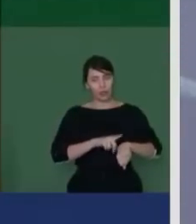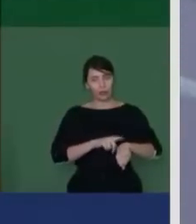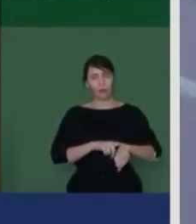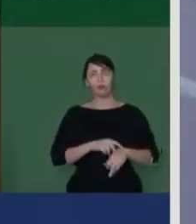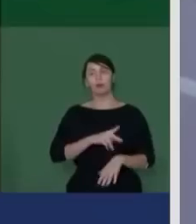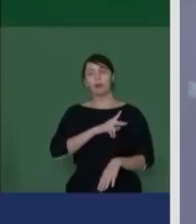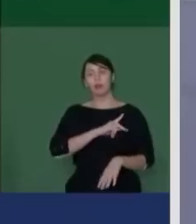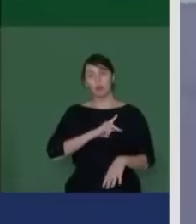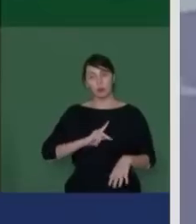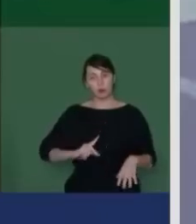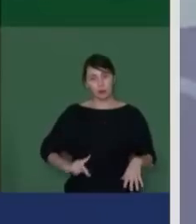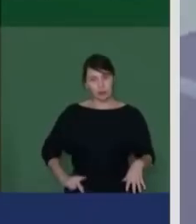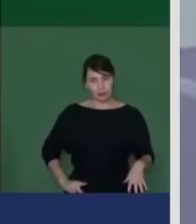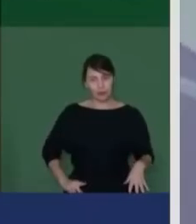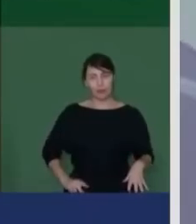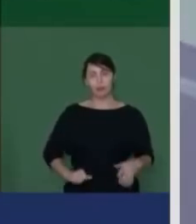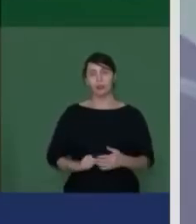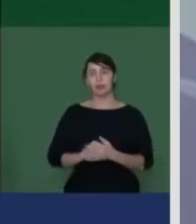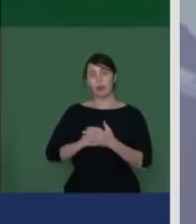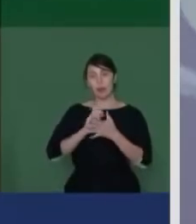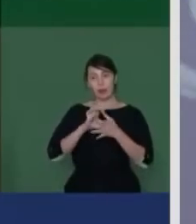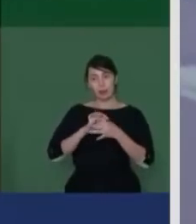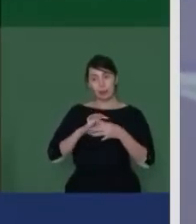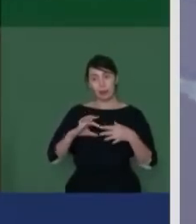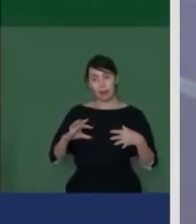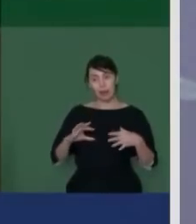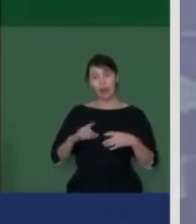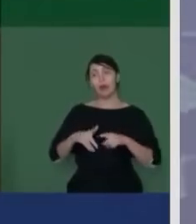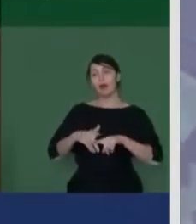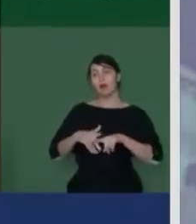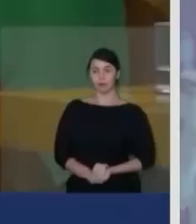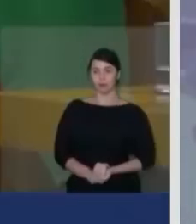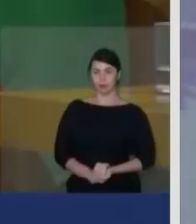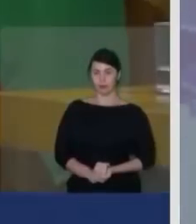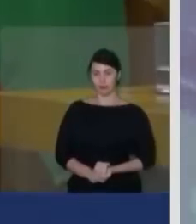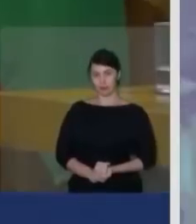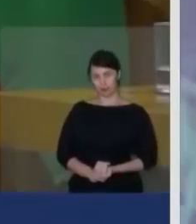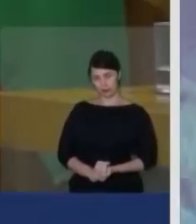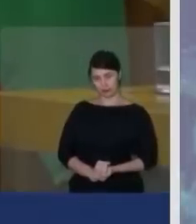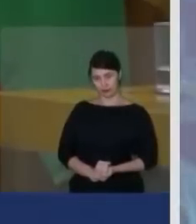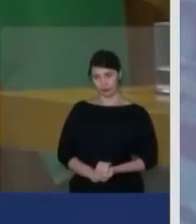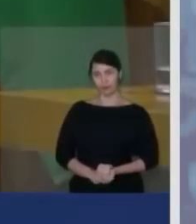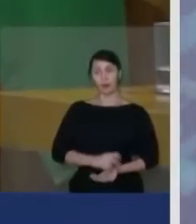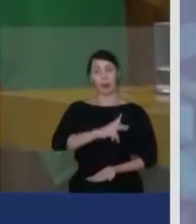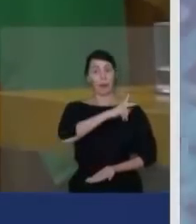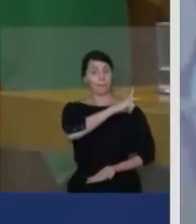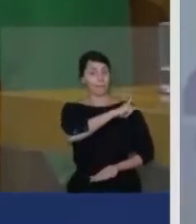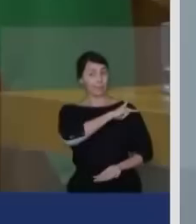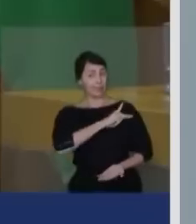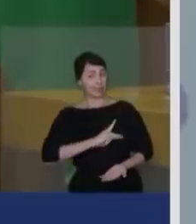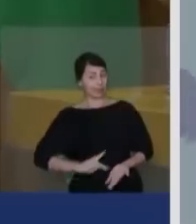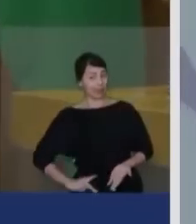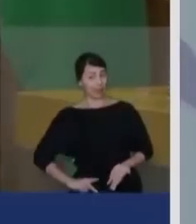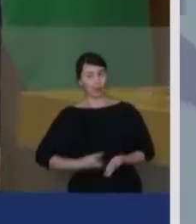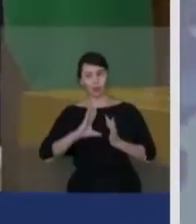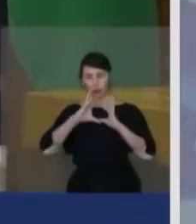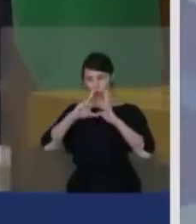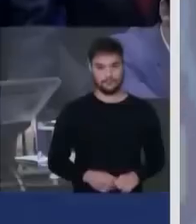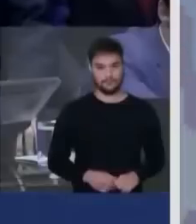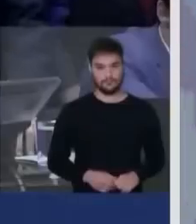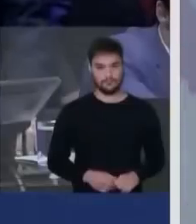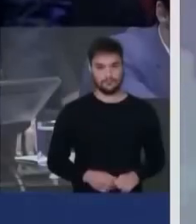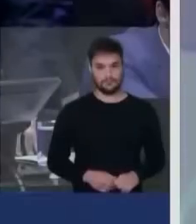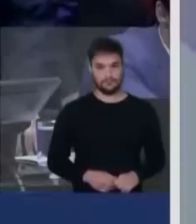de imposto. Isso faz uma diferença. E outros produtores, como o integrado, que o integrado é aquele que